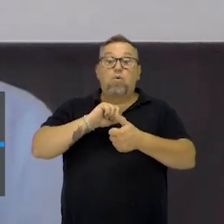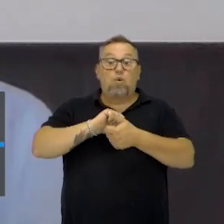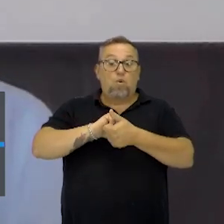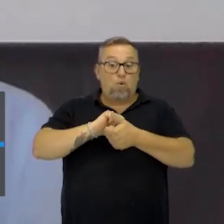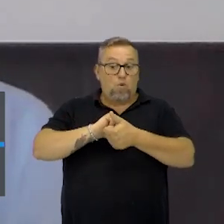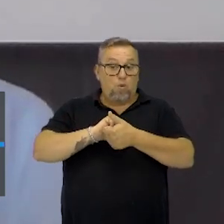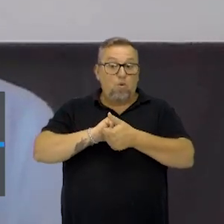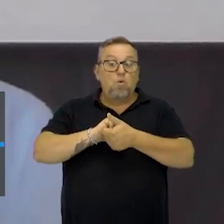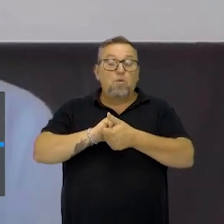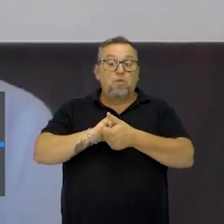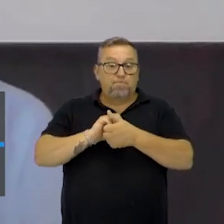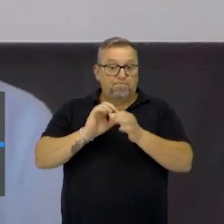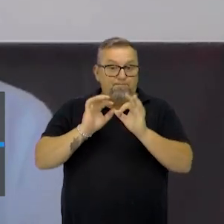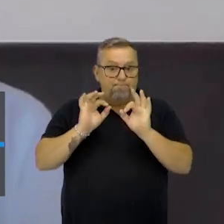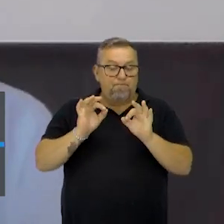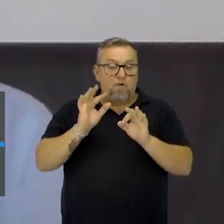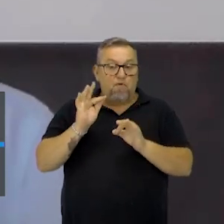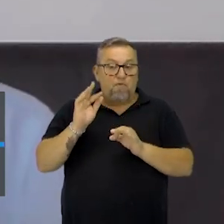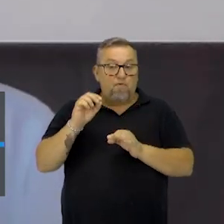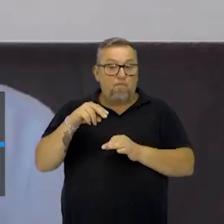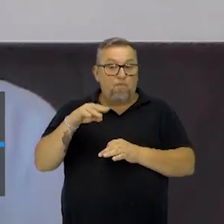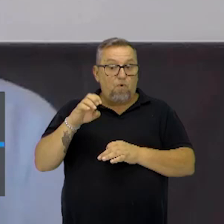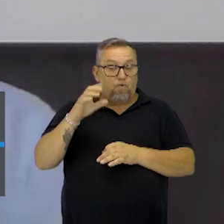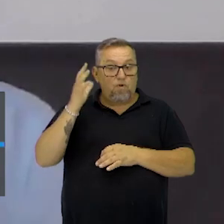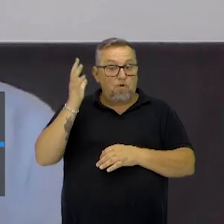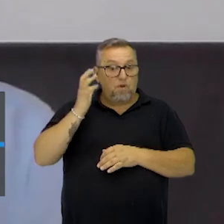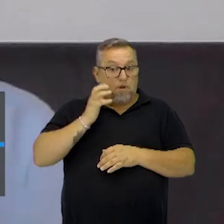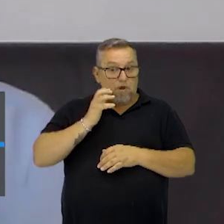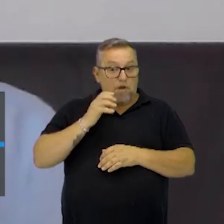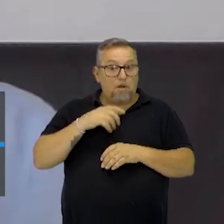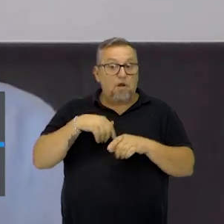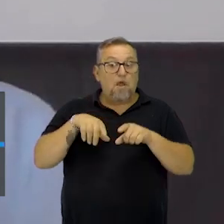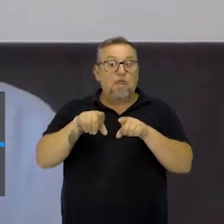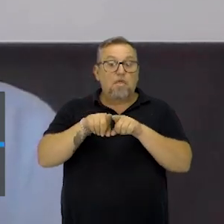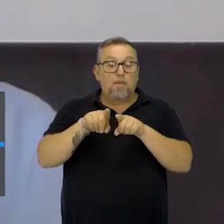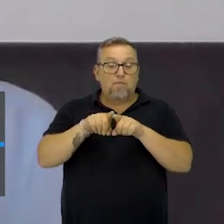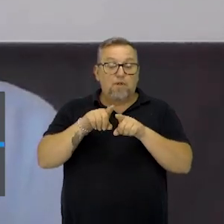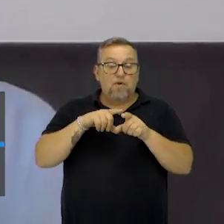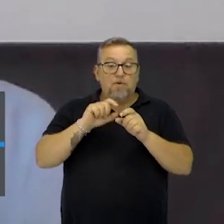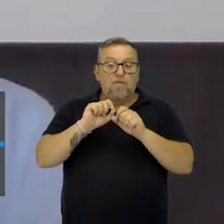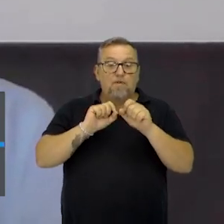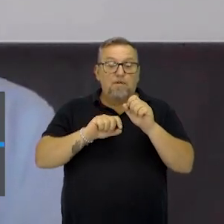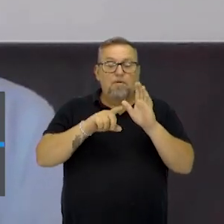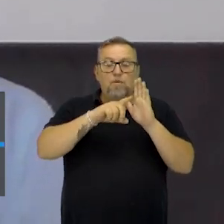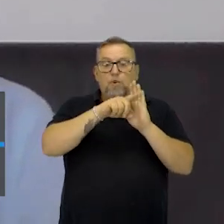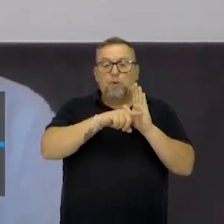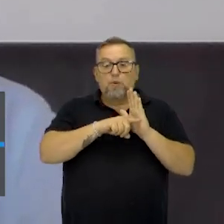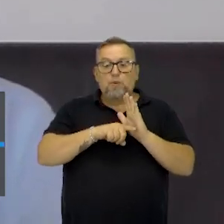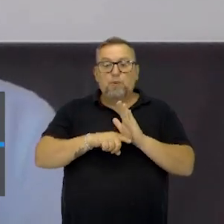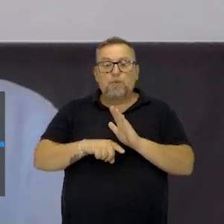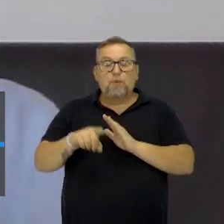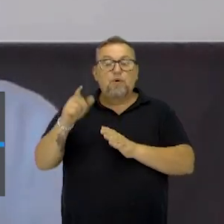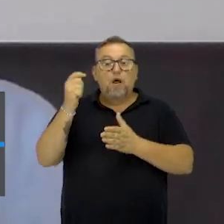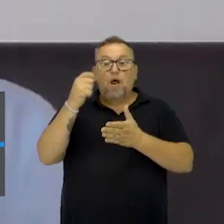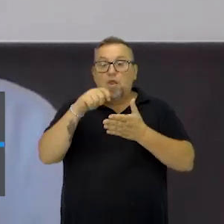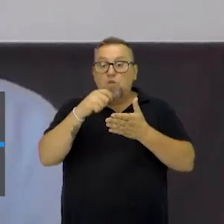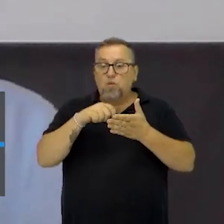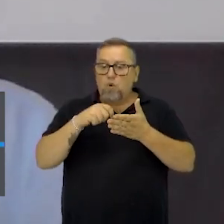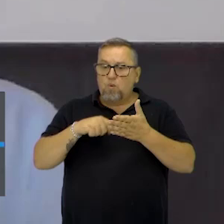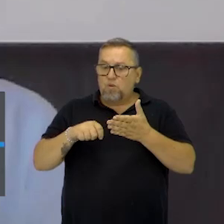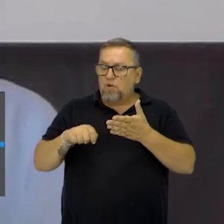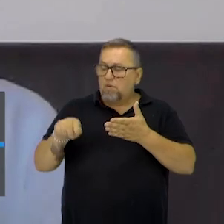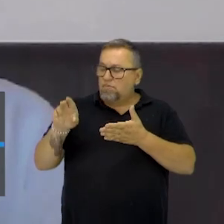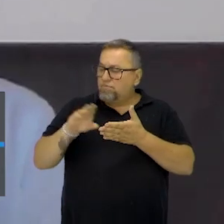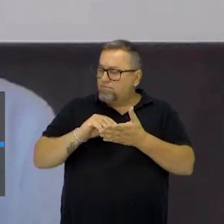fontes fidedignas, né, para a produção dos nossos textos, e a partir disso a gente vai fazer a pesquisa, vamos anotar,